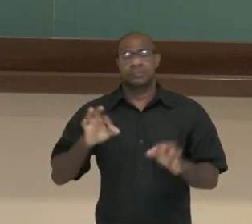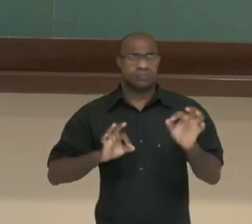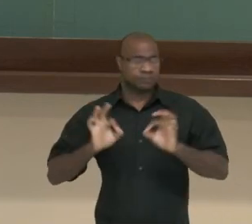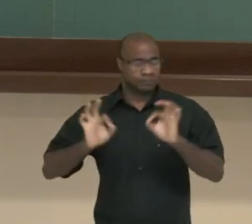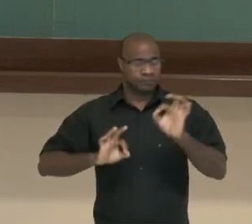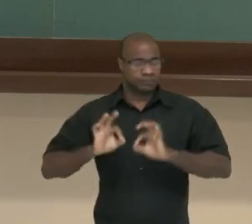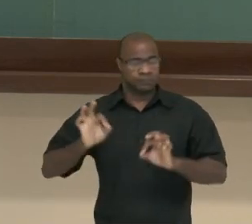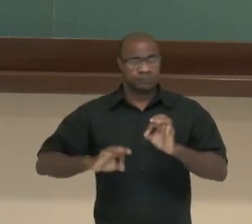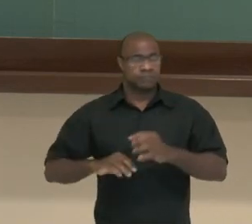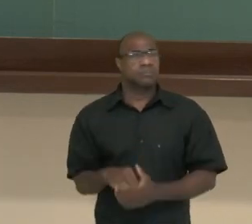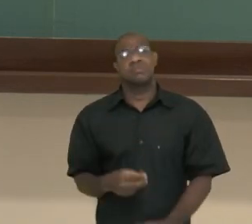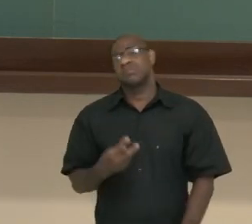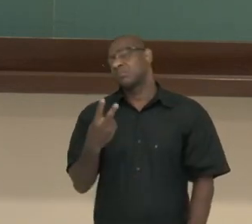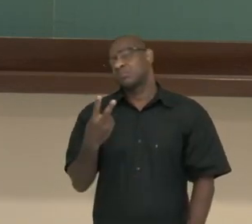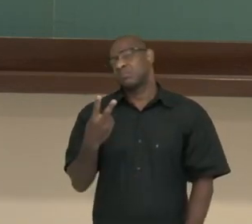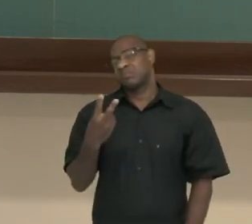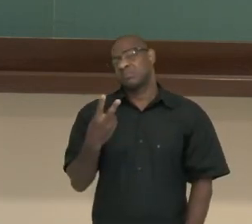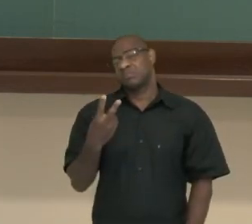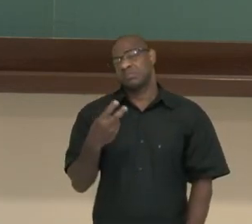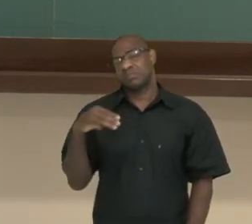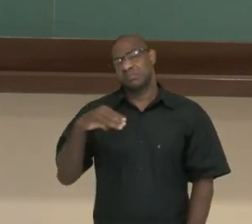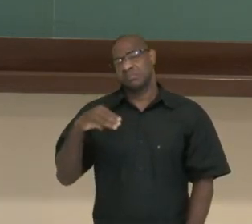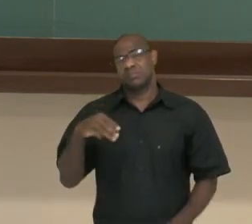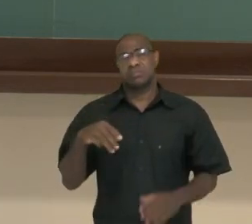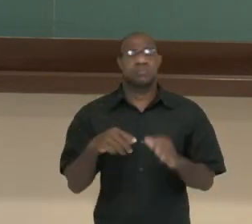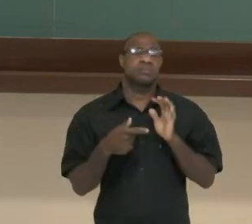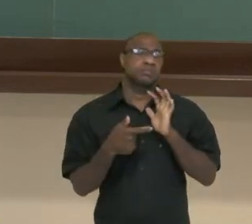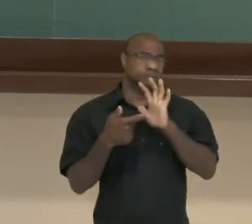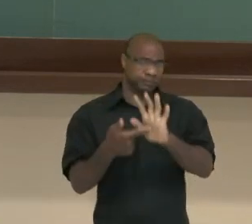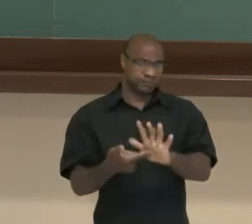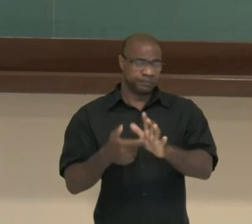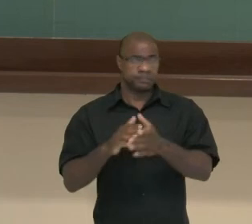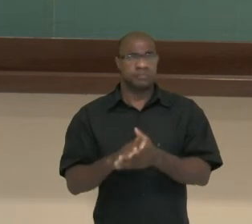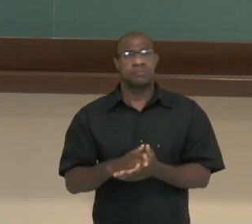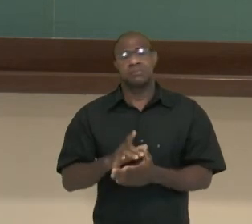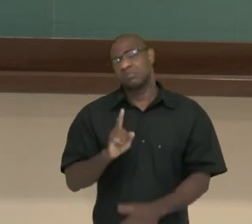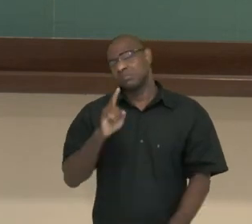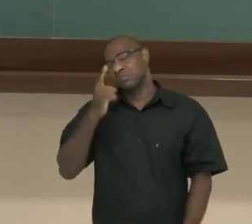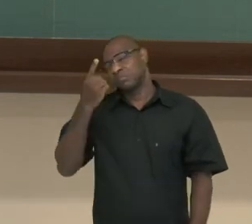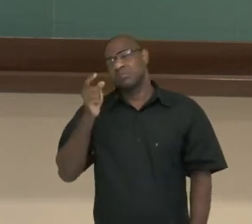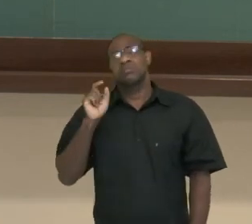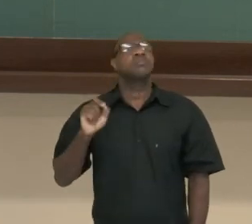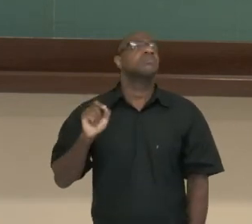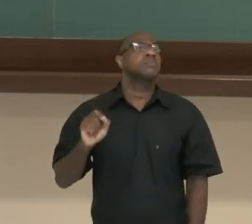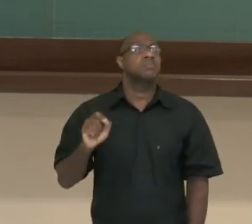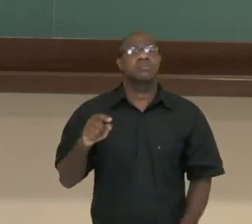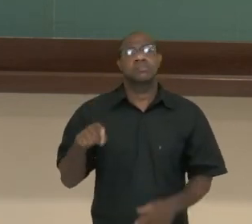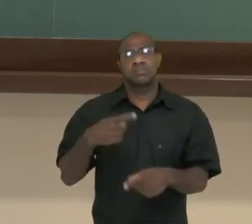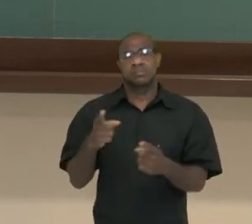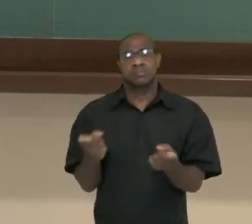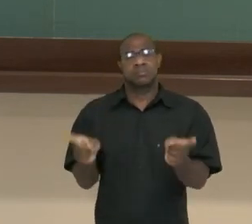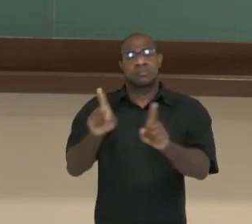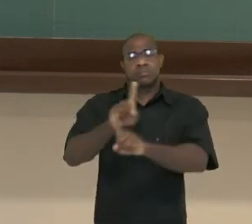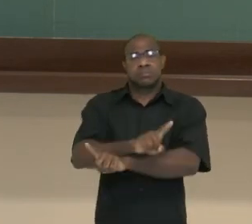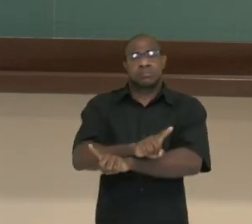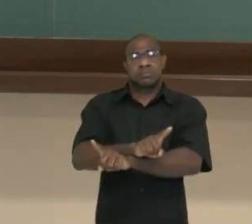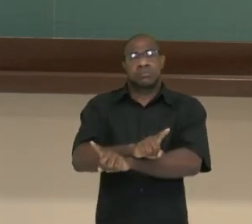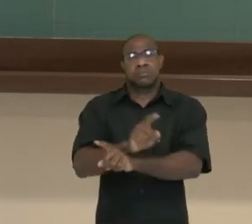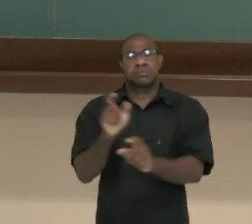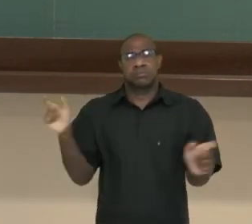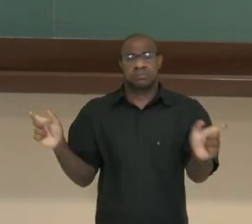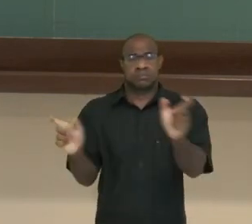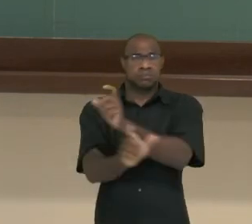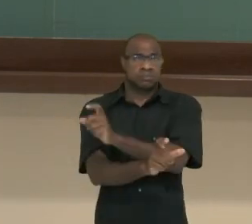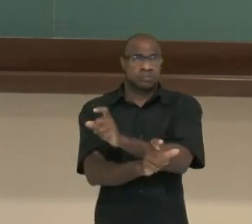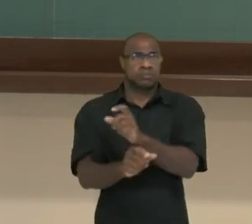E 2 minutos para apresentação. Qual que é a ideia aqui? Que depois vocês invertam a argumentação.